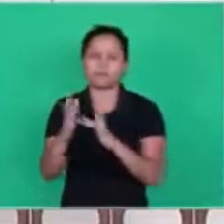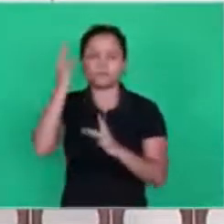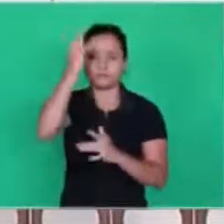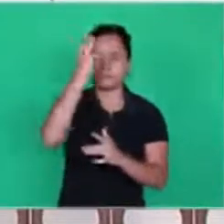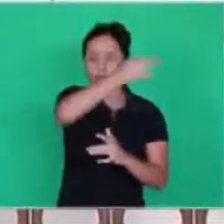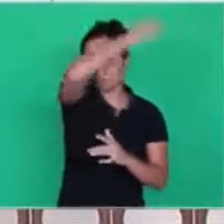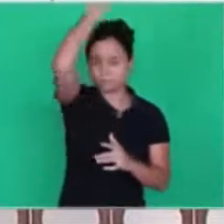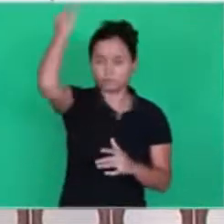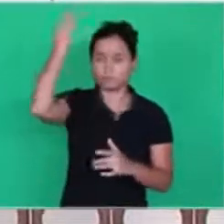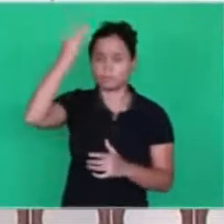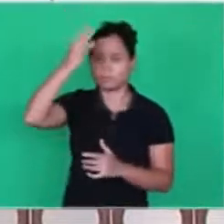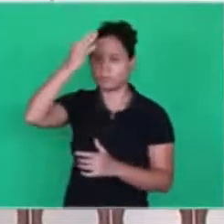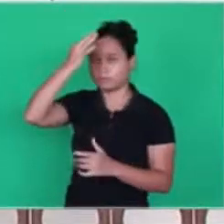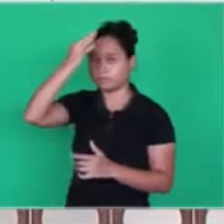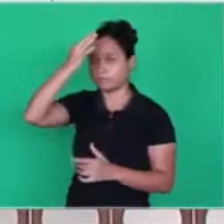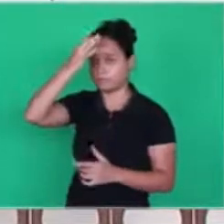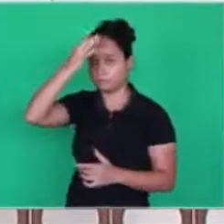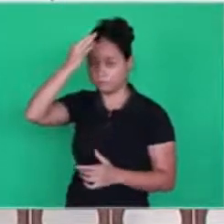vem confirmar